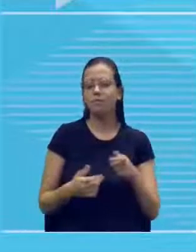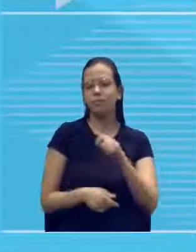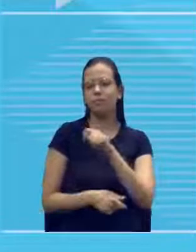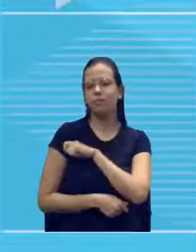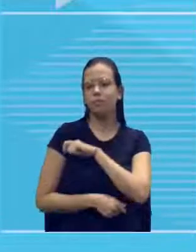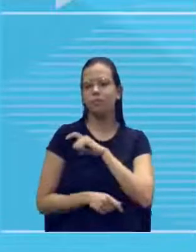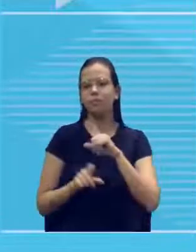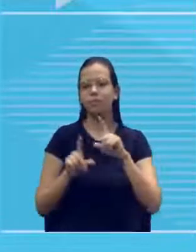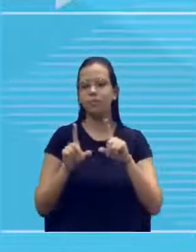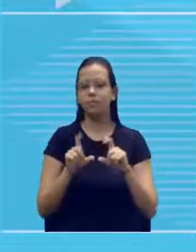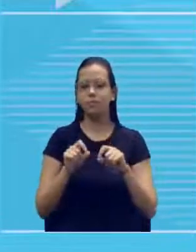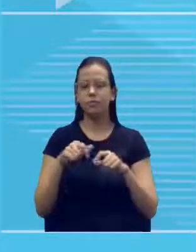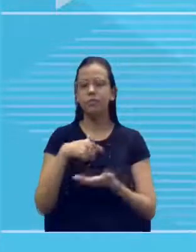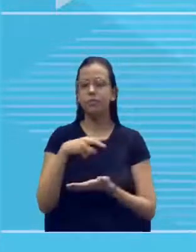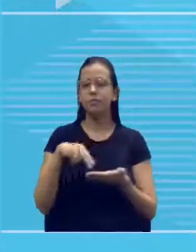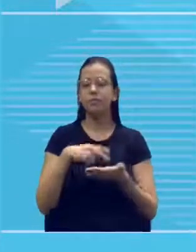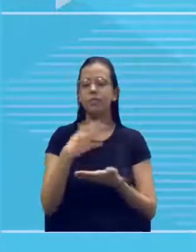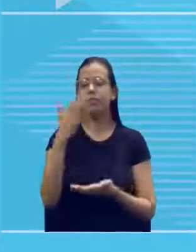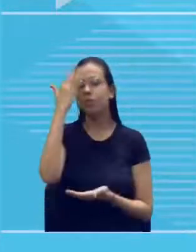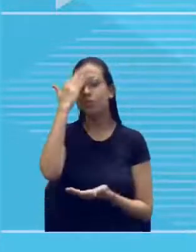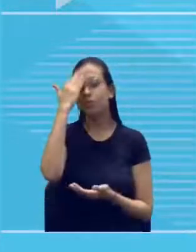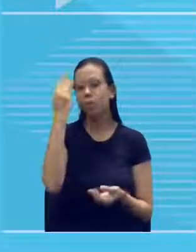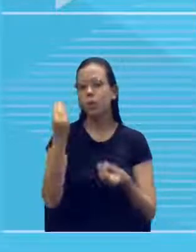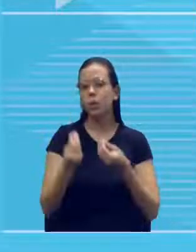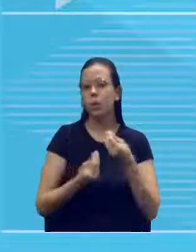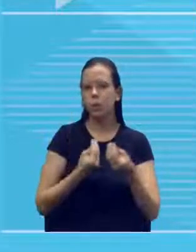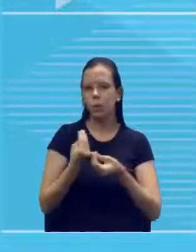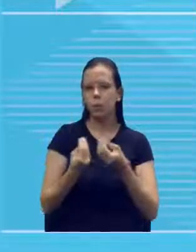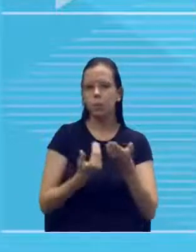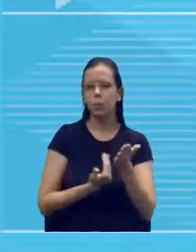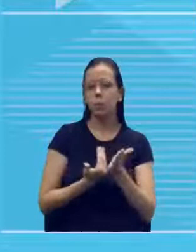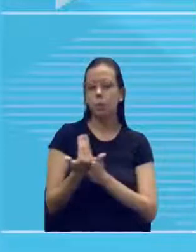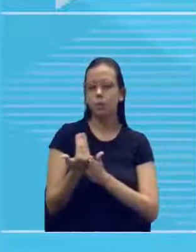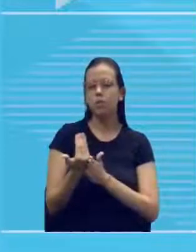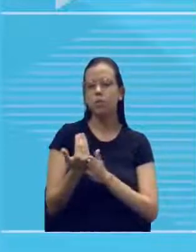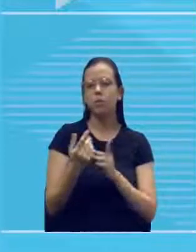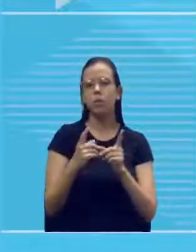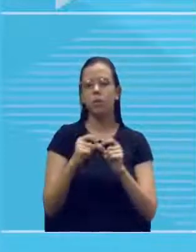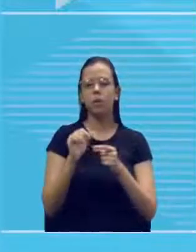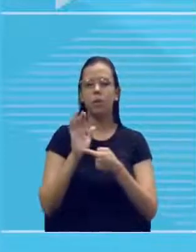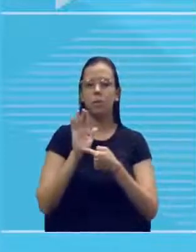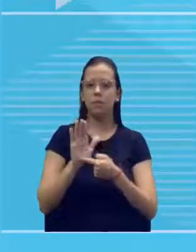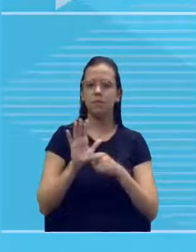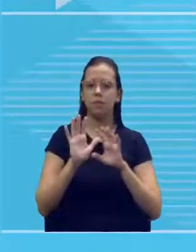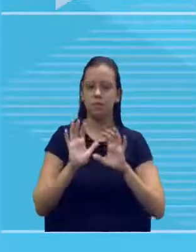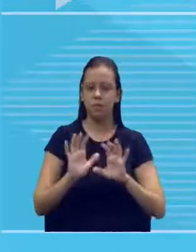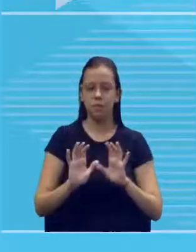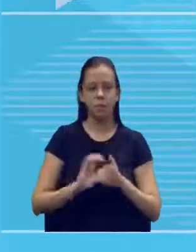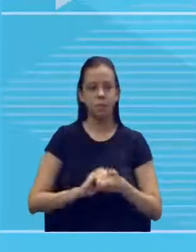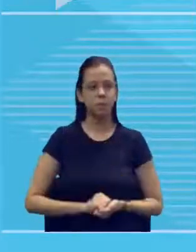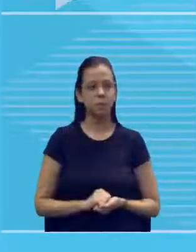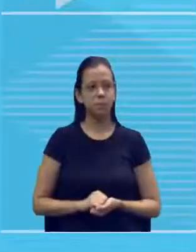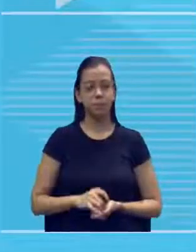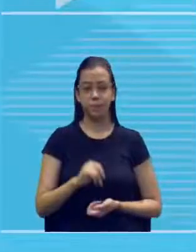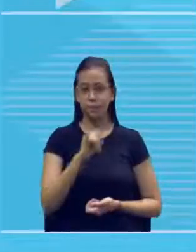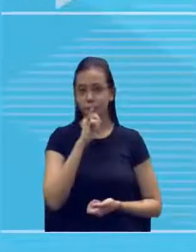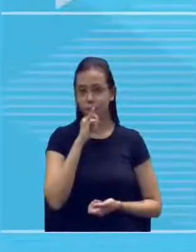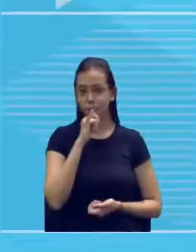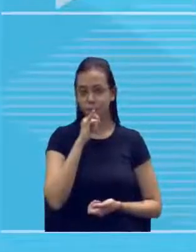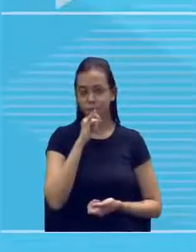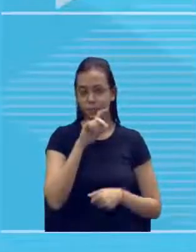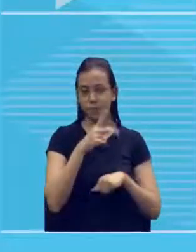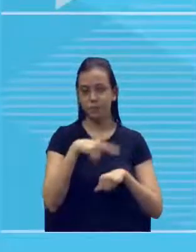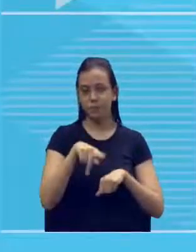dança ela foi entendida assim, né? Ela foi começando a ser manifestada dessa forma. Por exemplo, lá